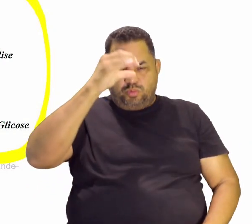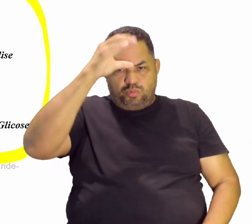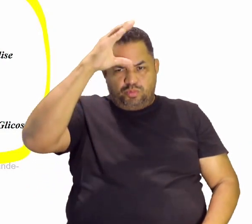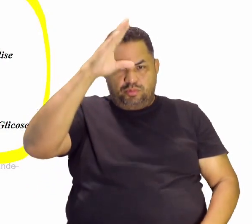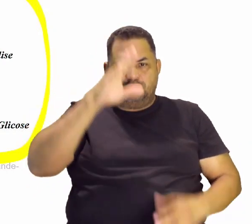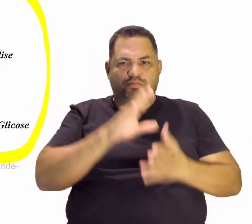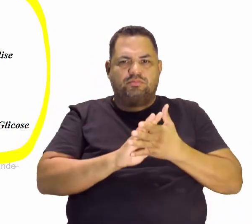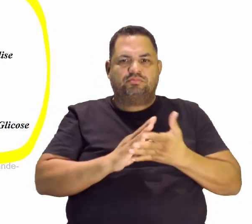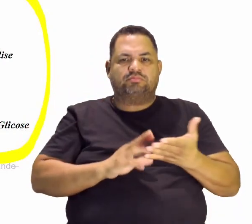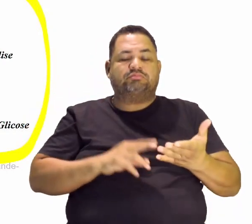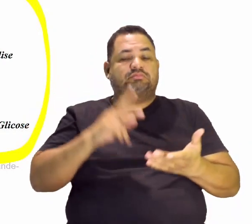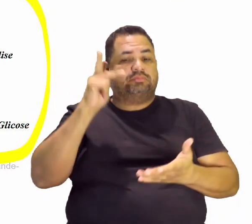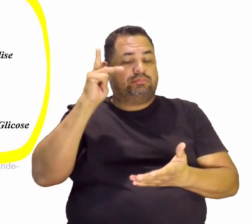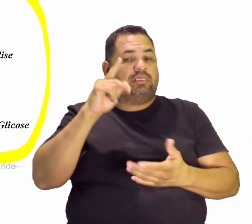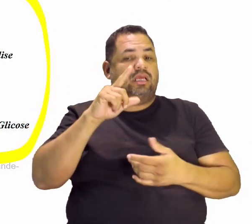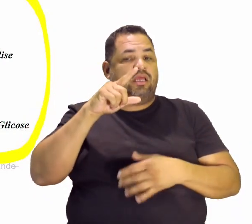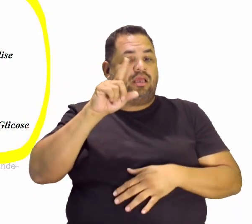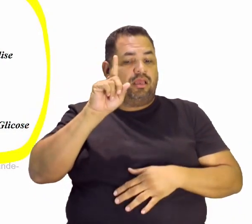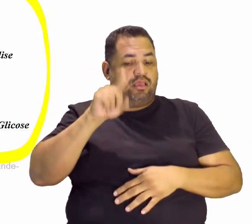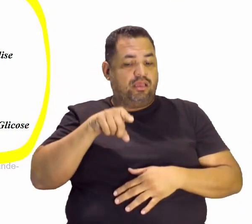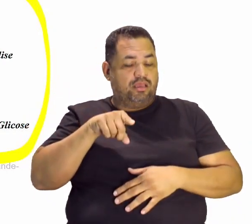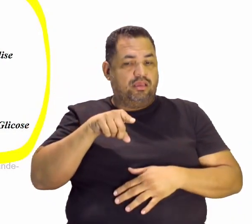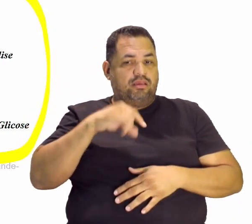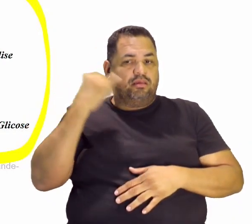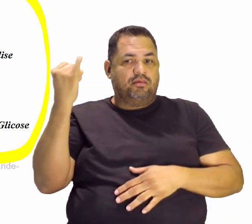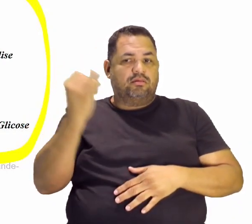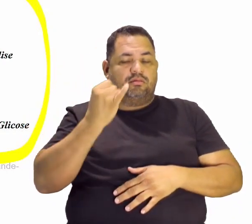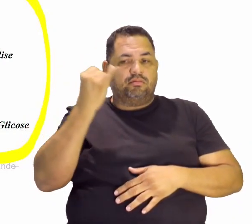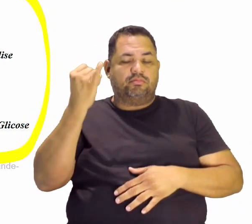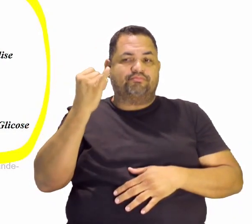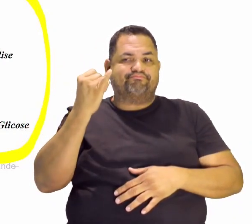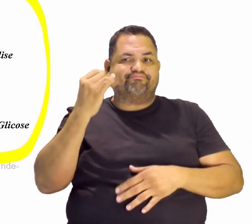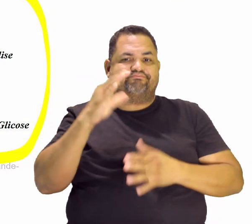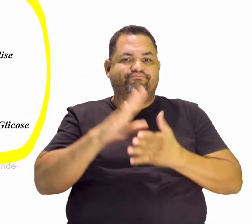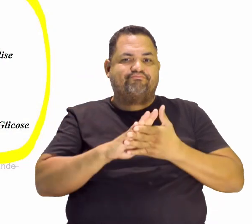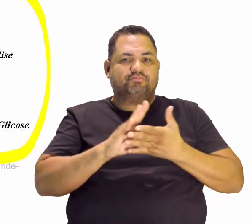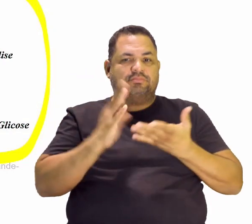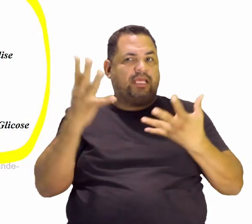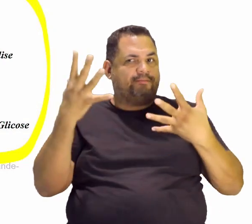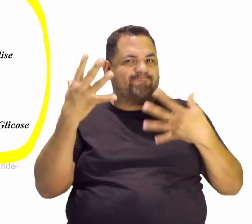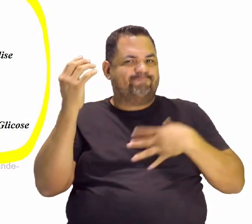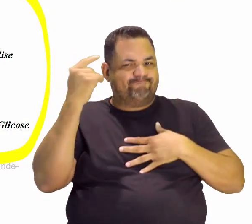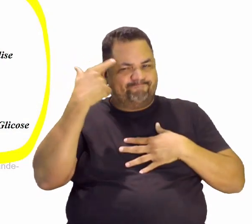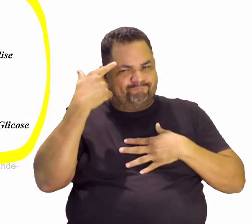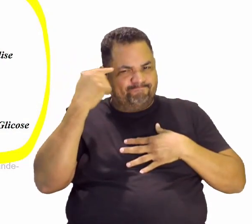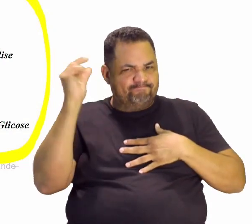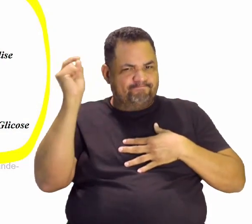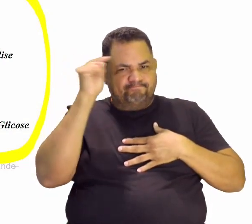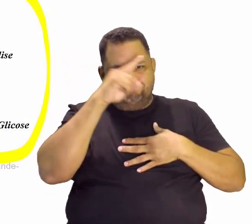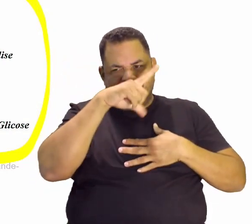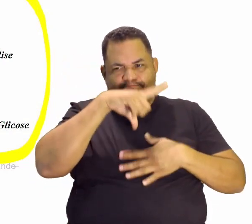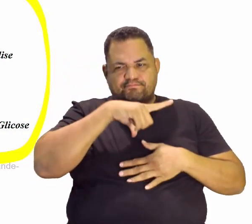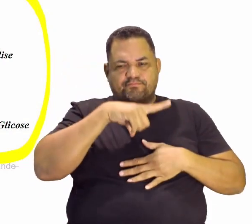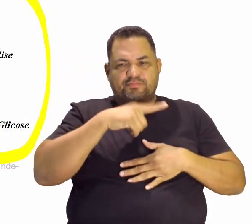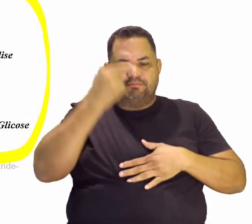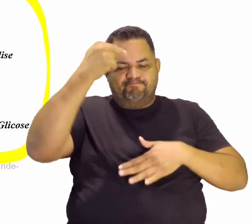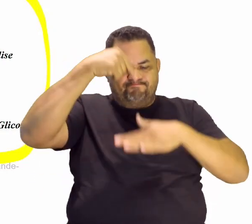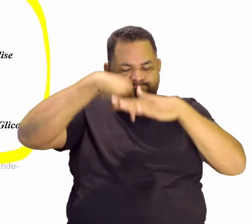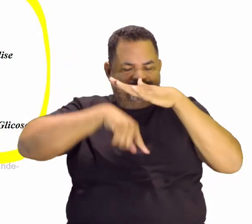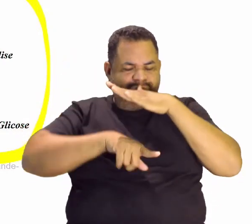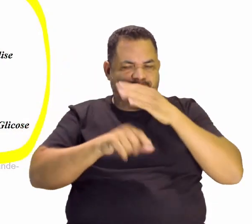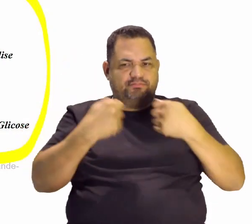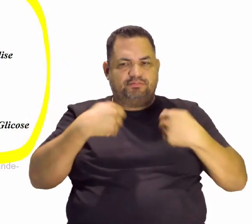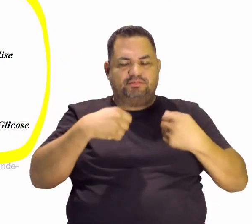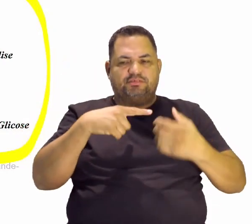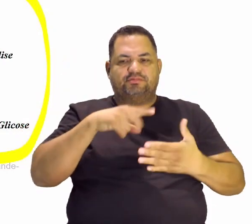muito válido, mas a gente tem que admitir que ele é um conhecimento bem complexo, né? Existe muito aprofundamento, muita leitura.